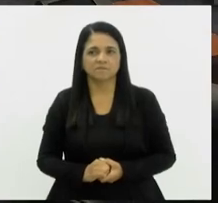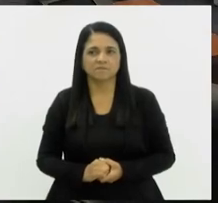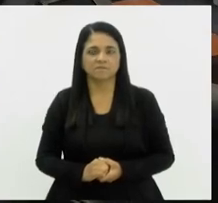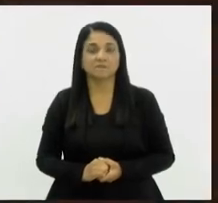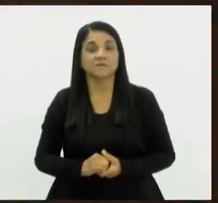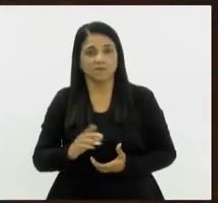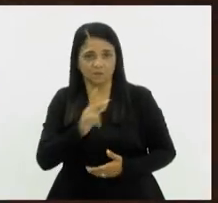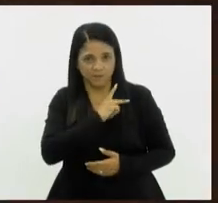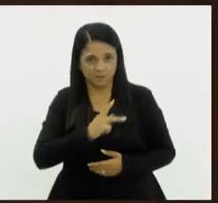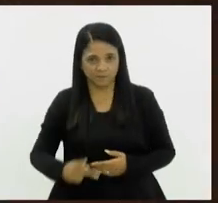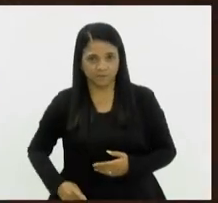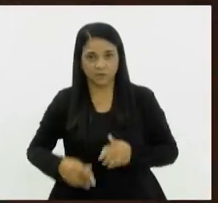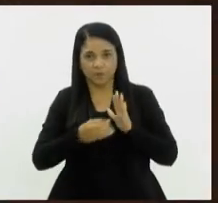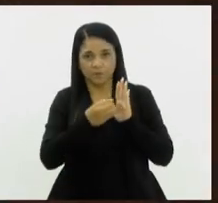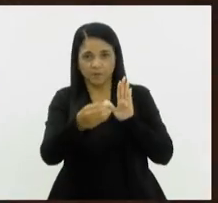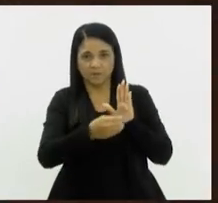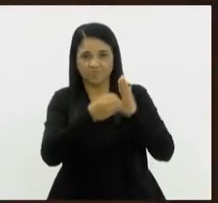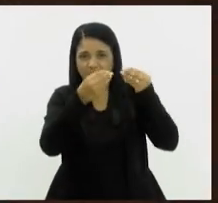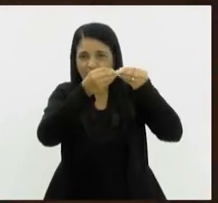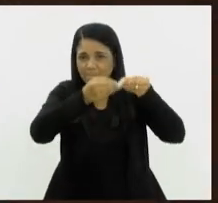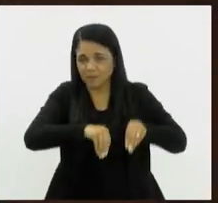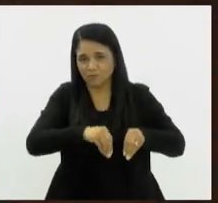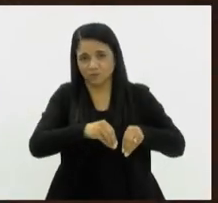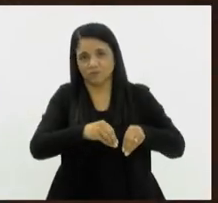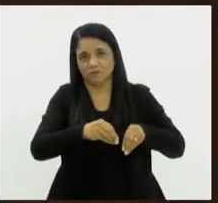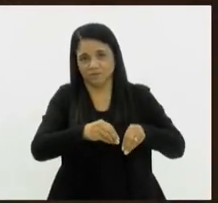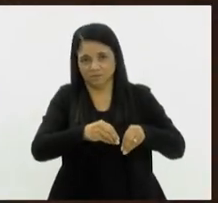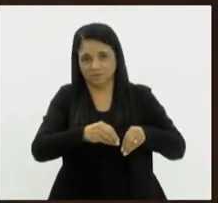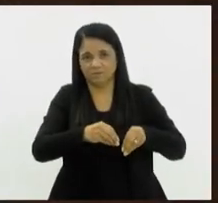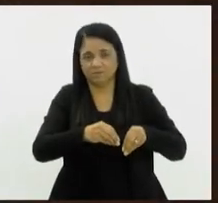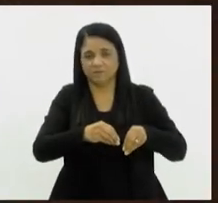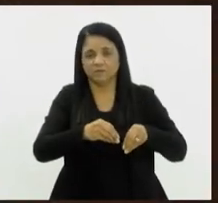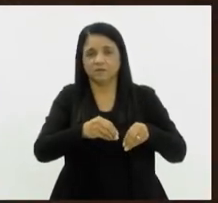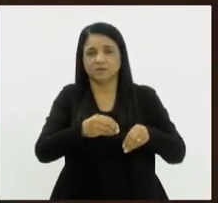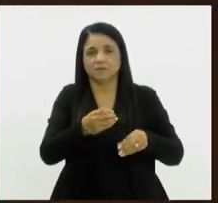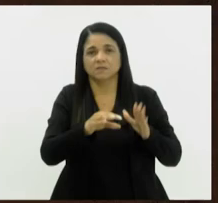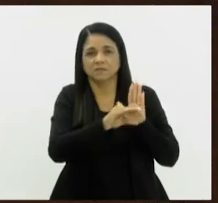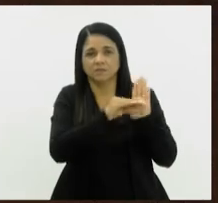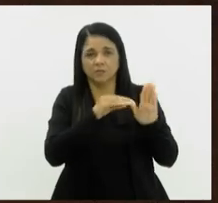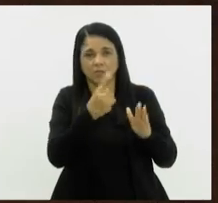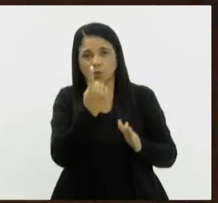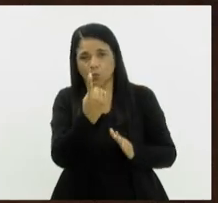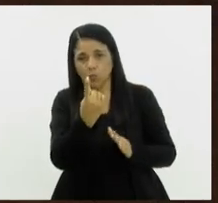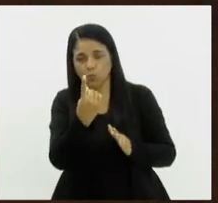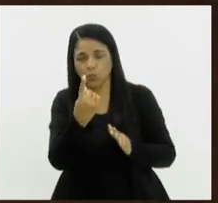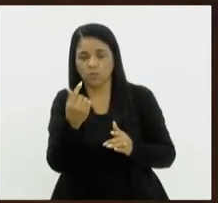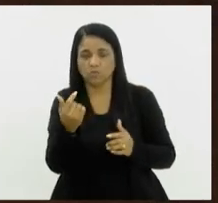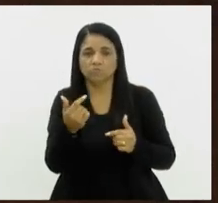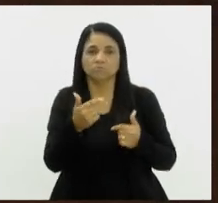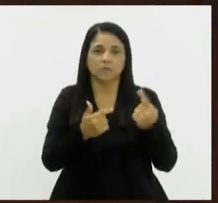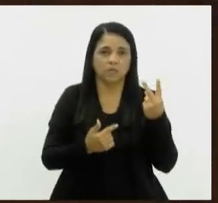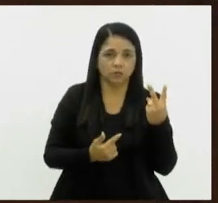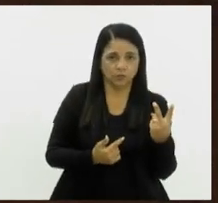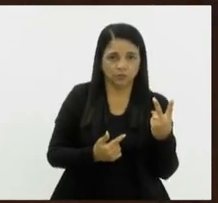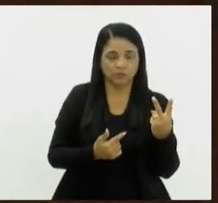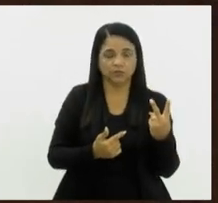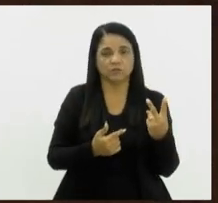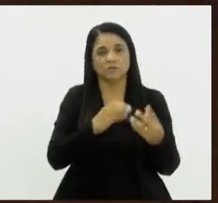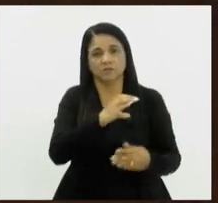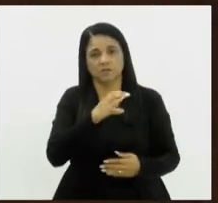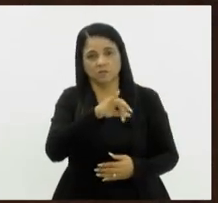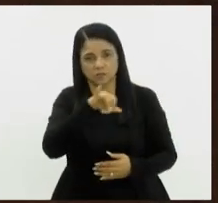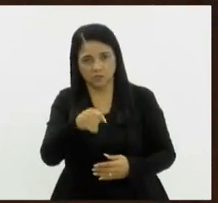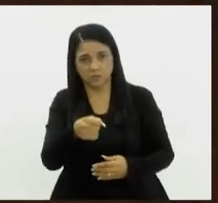Senhora Presidente, o parecer é pela prejudicabilidade das emendas número 1 pela emenda 2 da CCJ